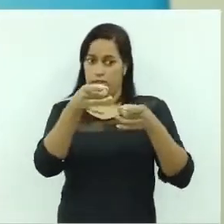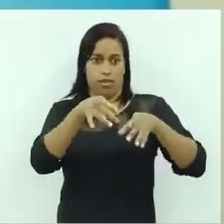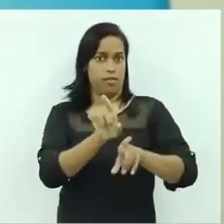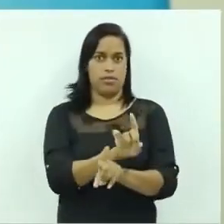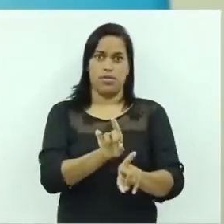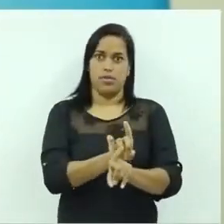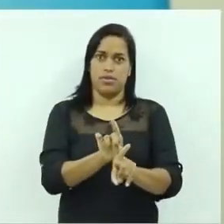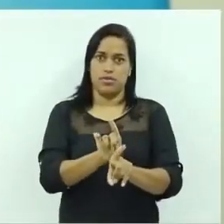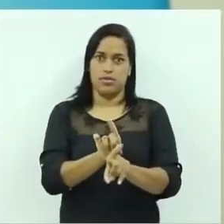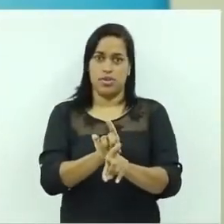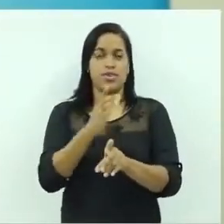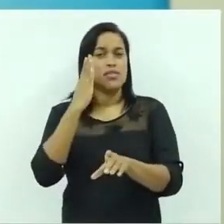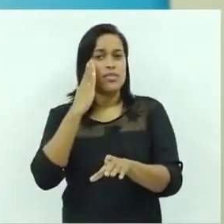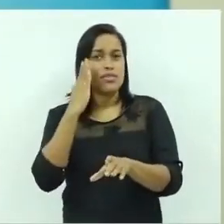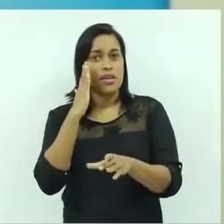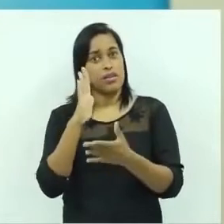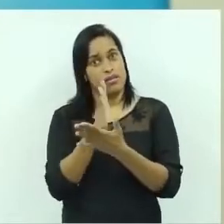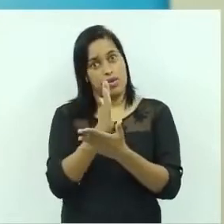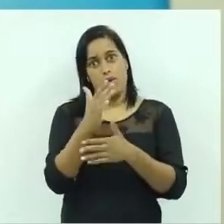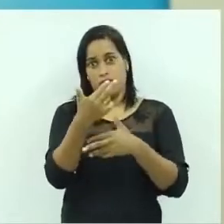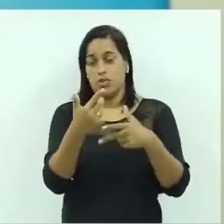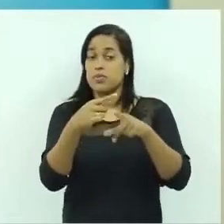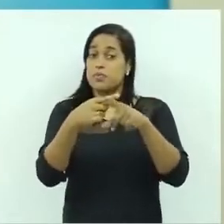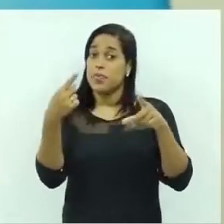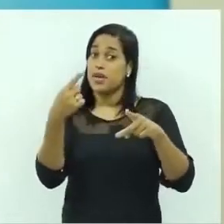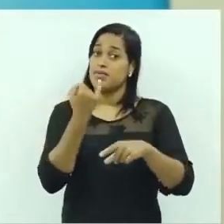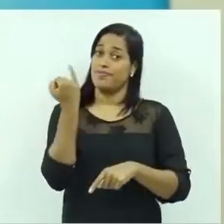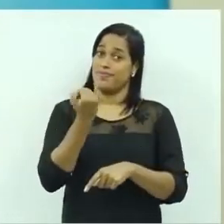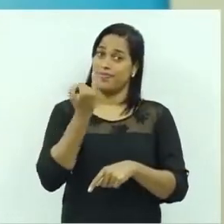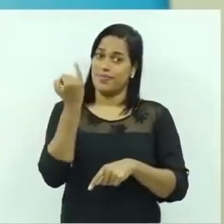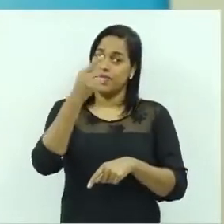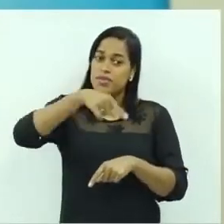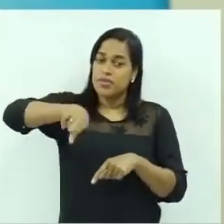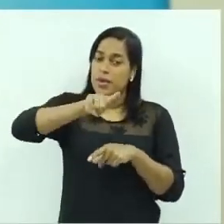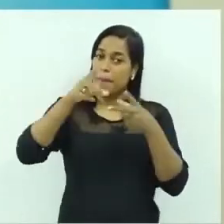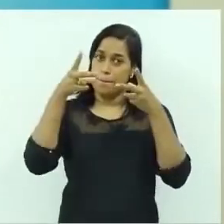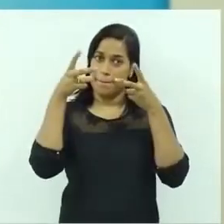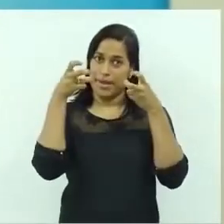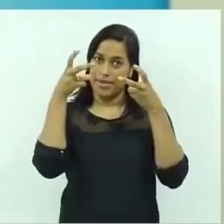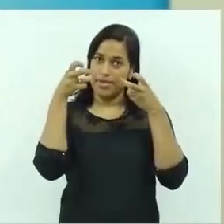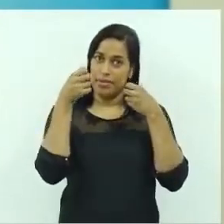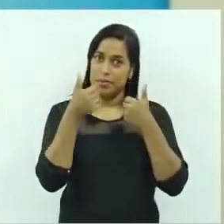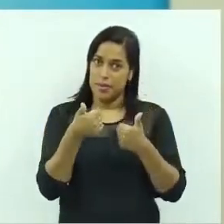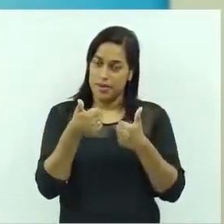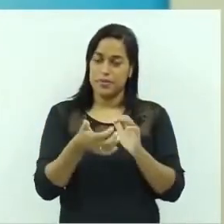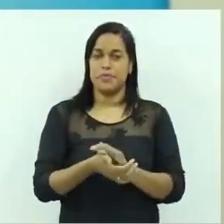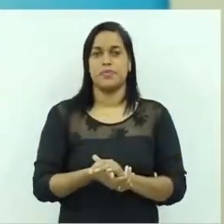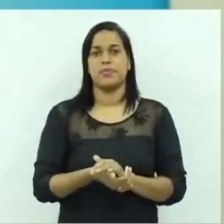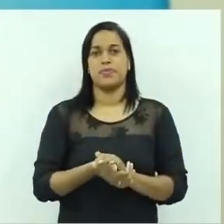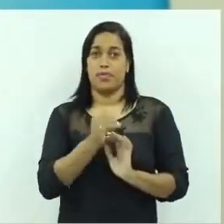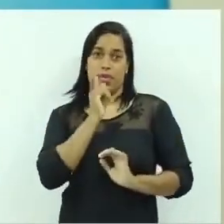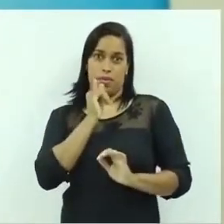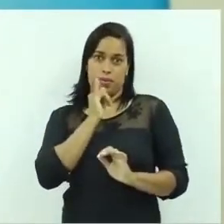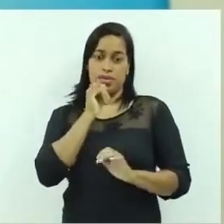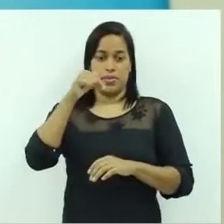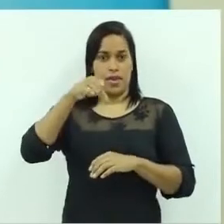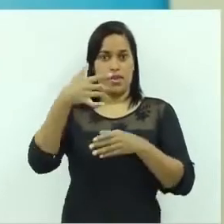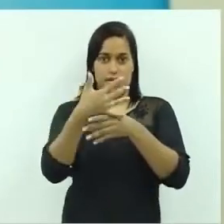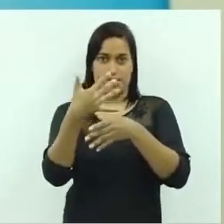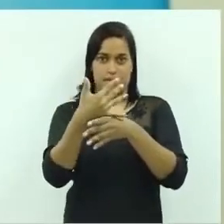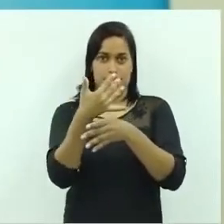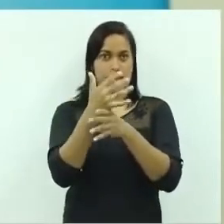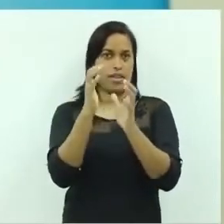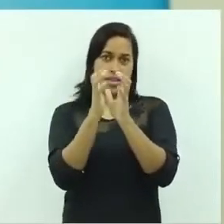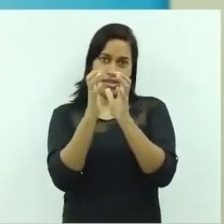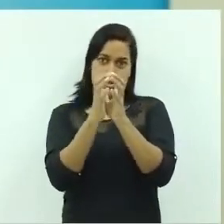Enfim, a gente escuta de tudo. O importante é que a gente observe que, eu vou usar como exemplo a cidade do Recife. Podia usar qualquer